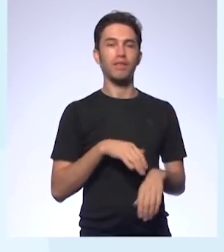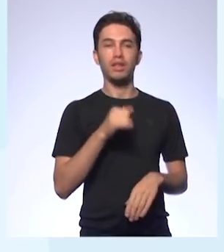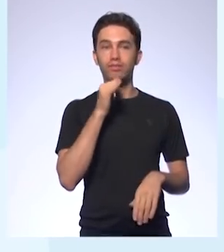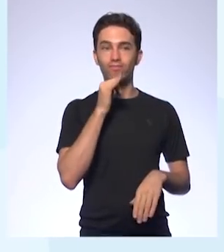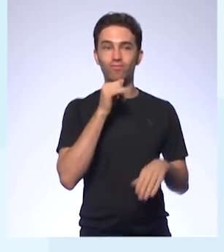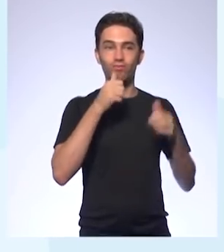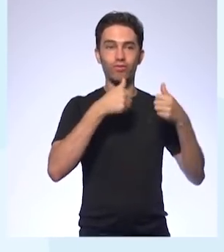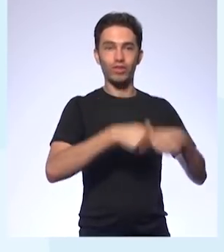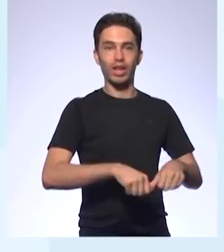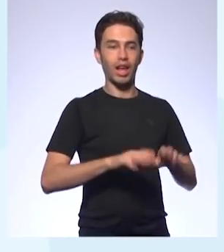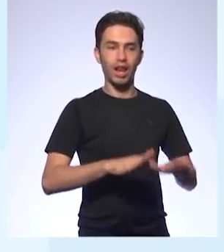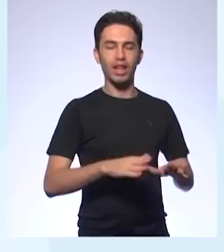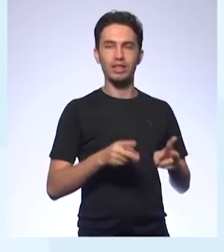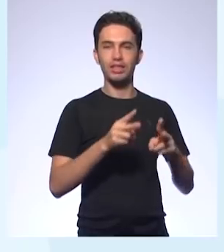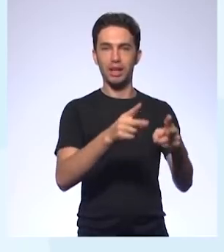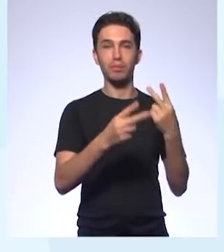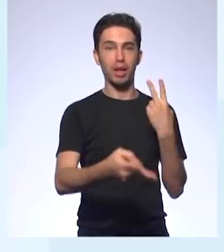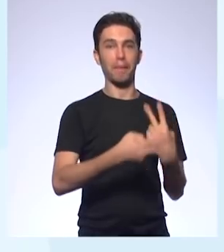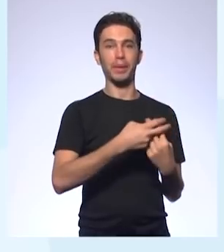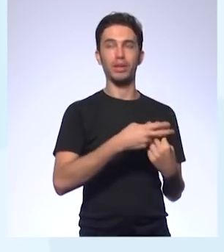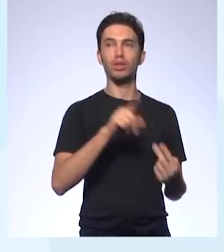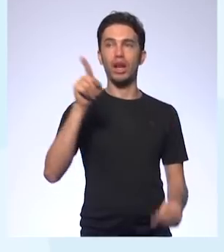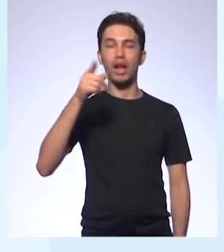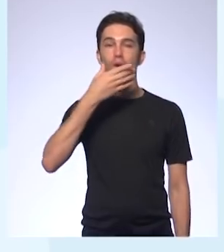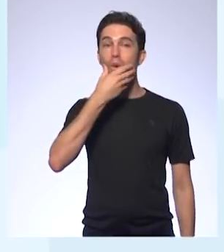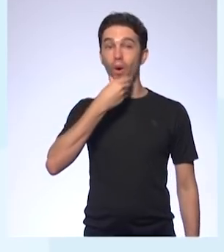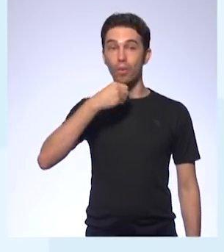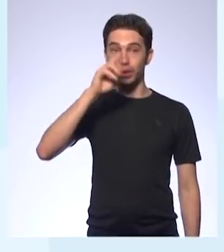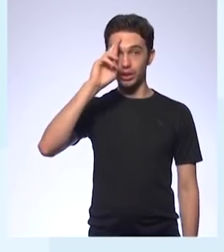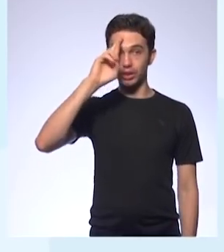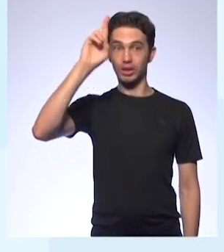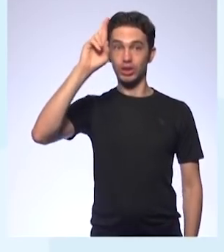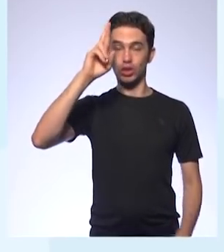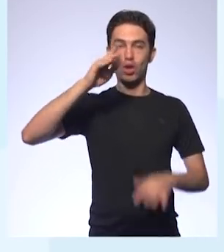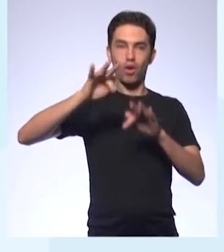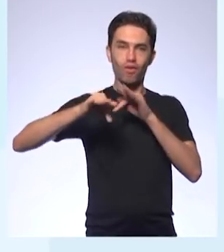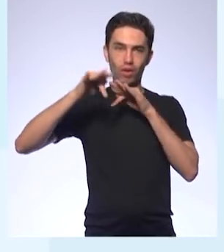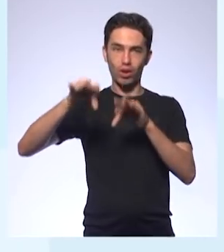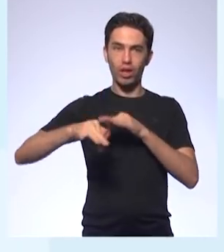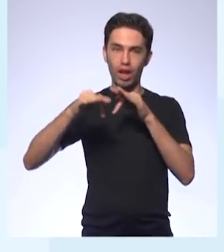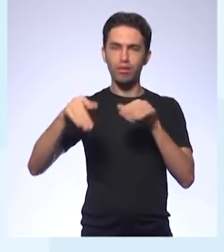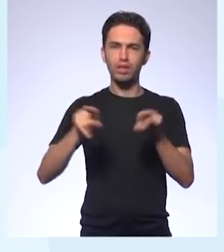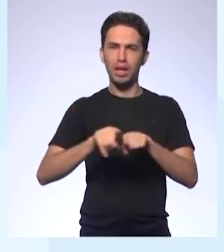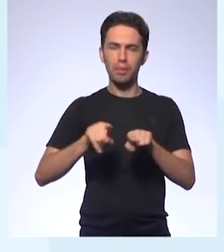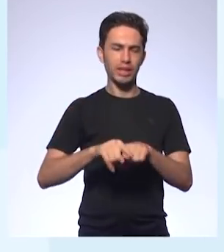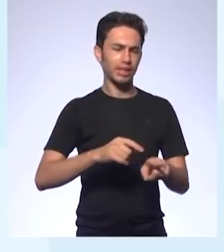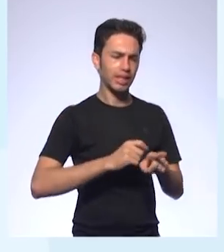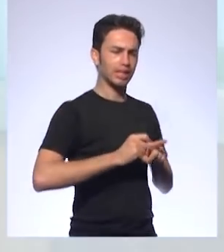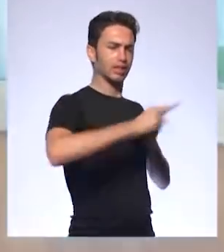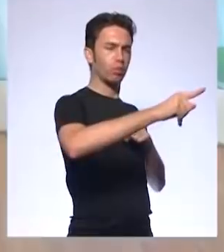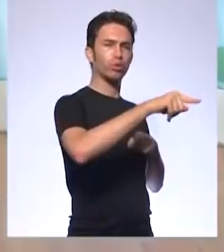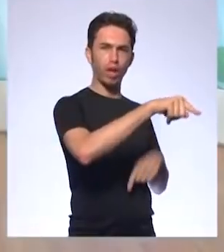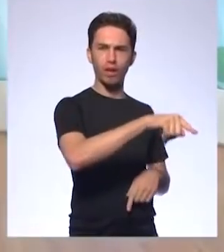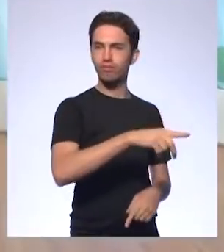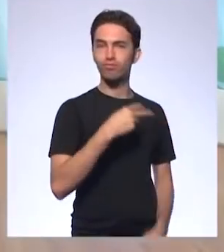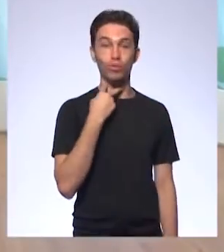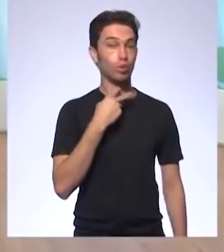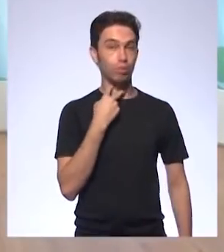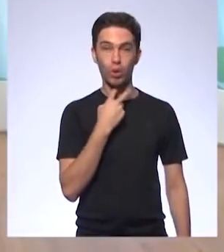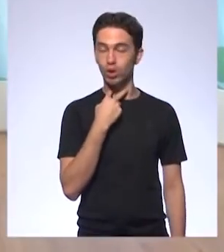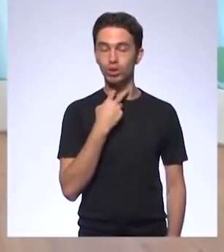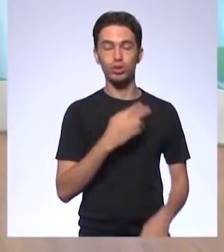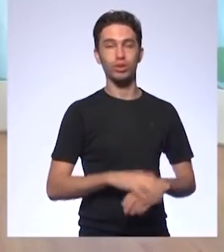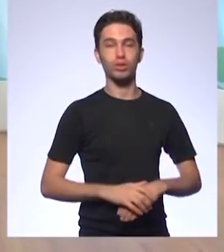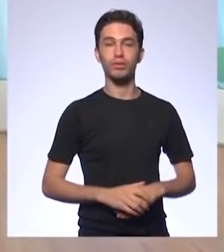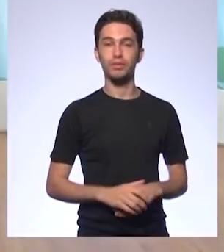família embora. Aquela família que no começo a gente aqui até brincou com a Sofia, que poderia... Vamos supor que essa família, né, Sofia? Sim. Essa família não pode